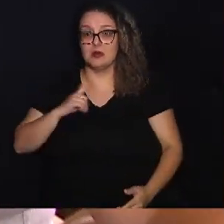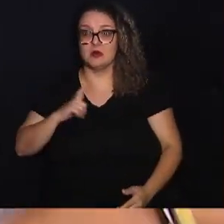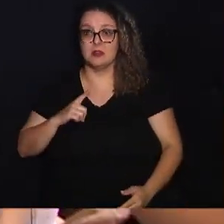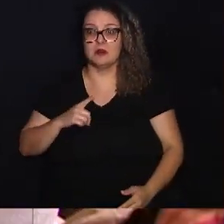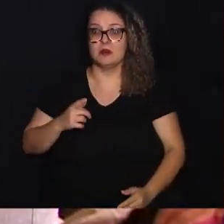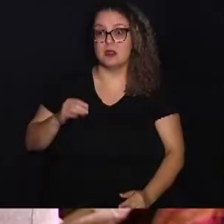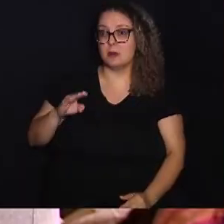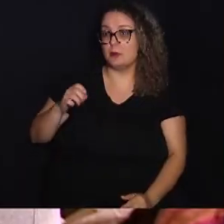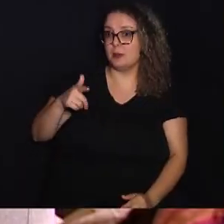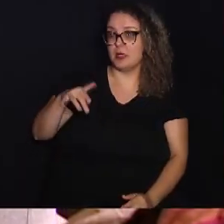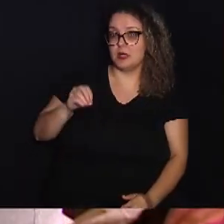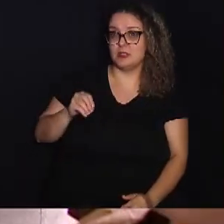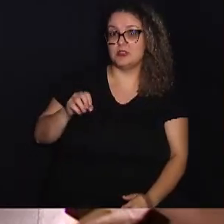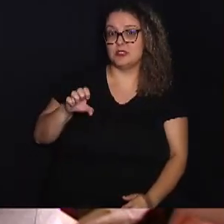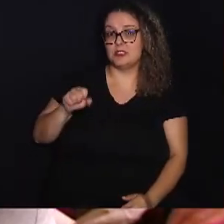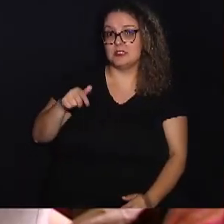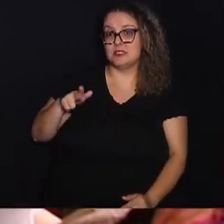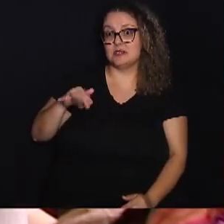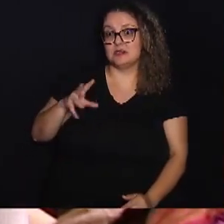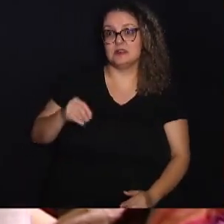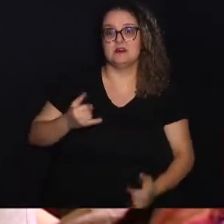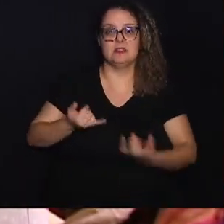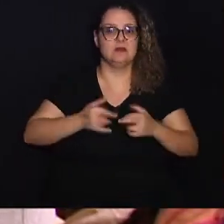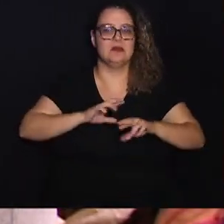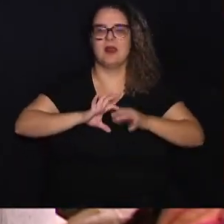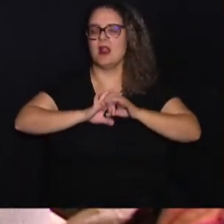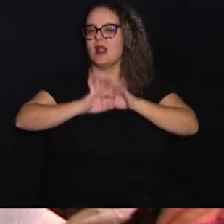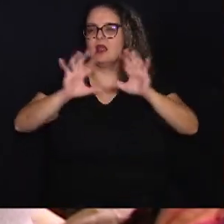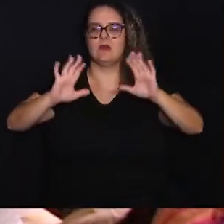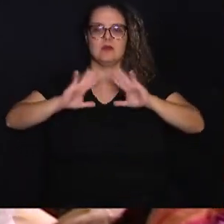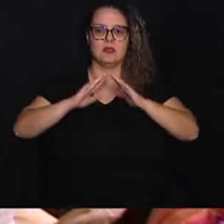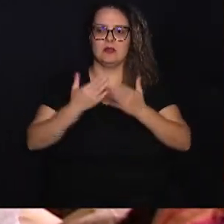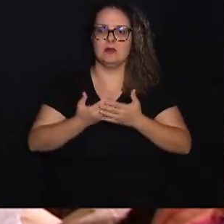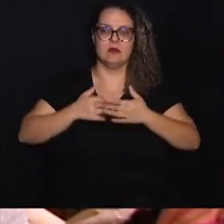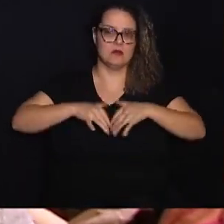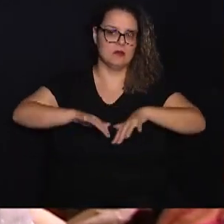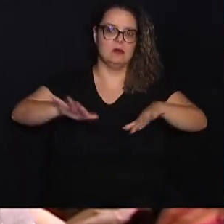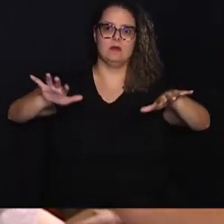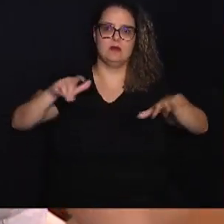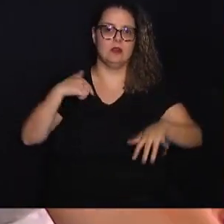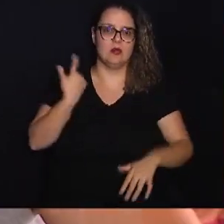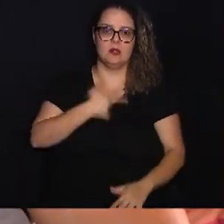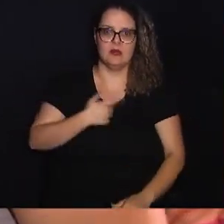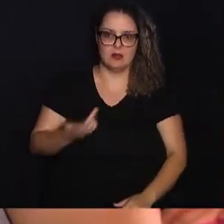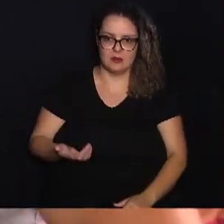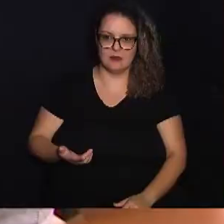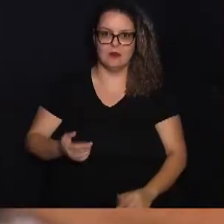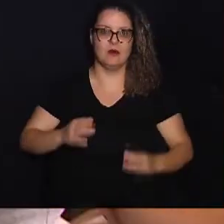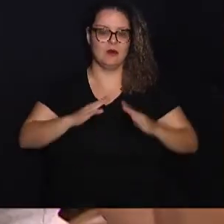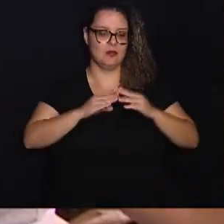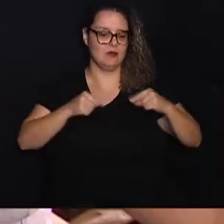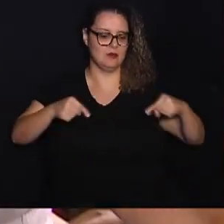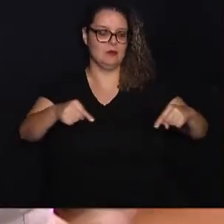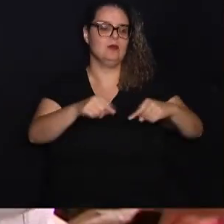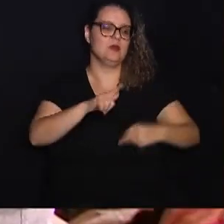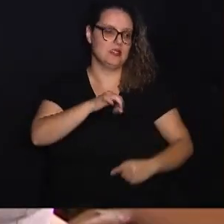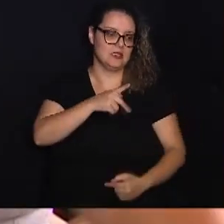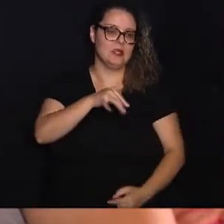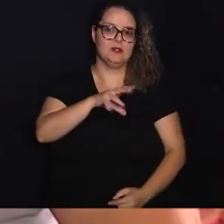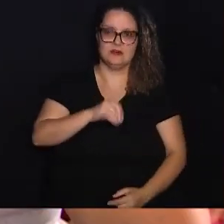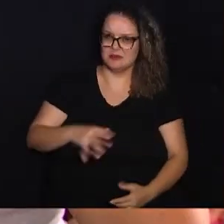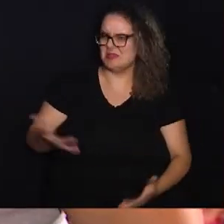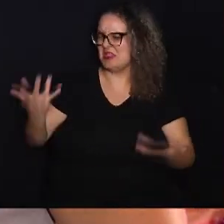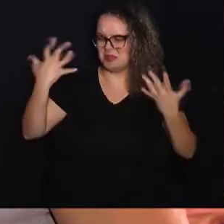esguicho, tem parque, é livre, a escola toda fica por nossa conta. Tem um quintalzão. E brincam muito,